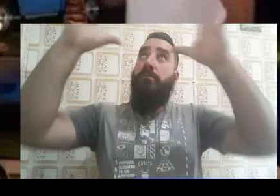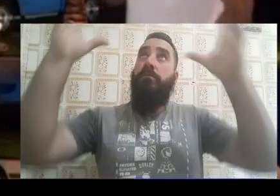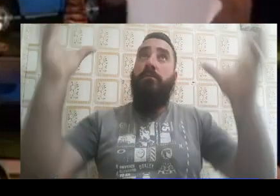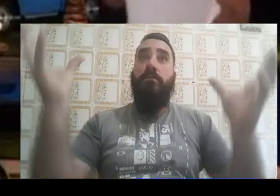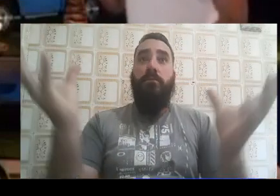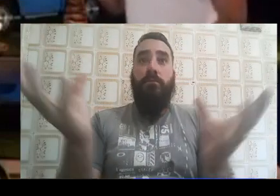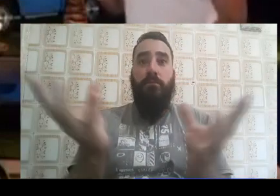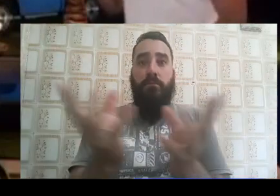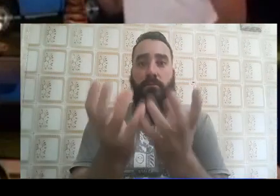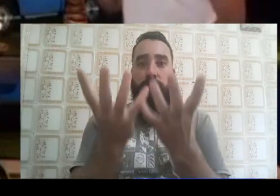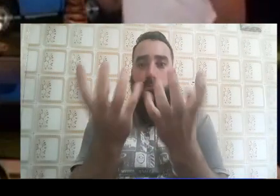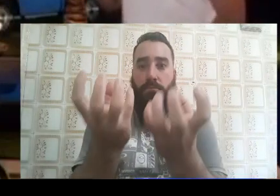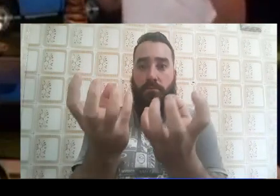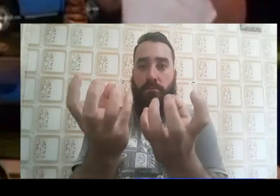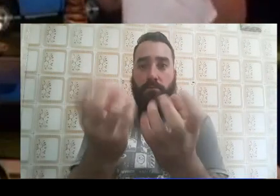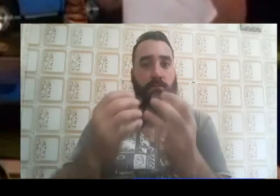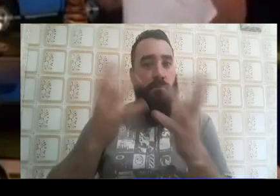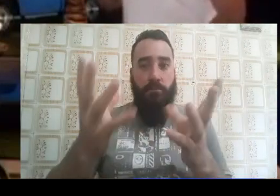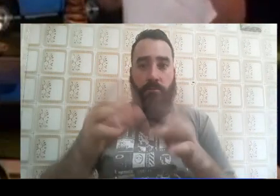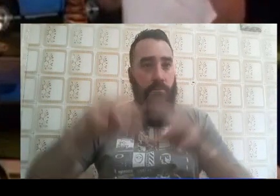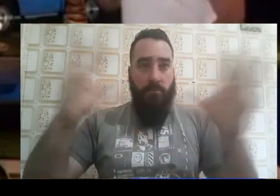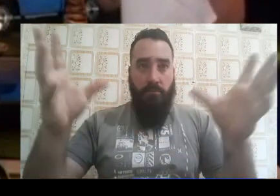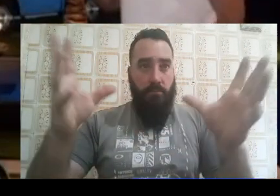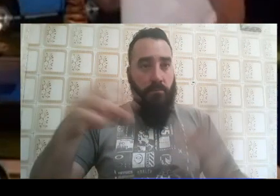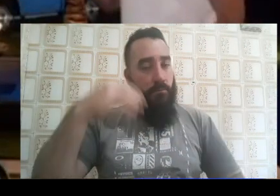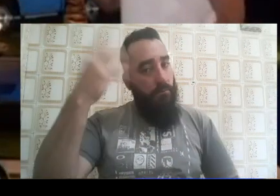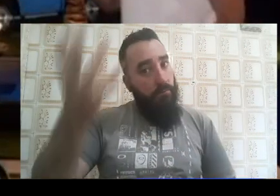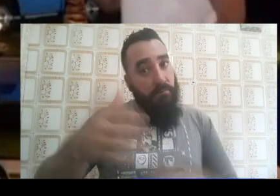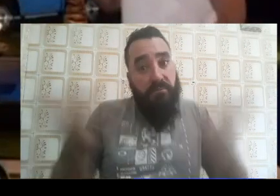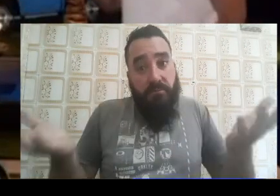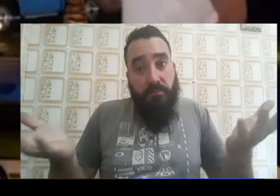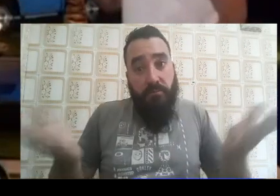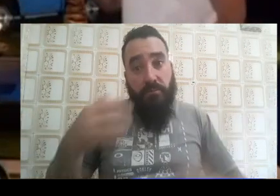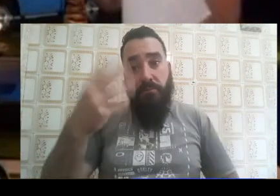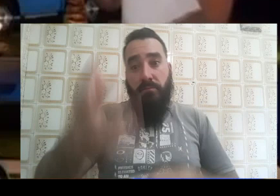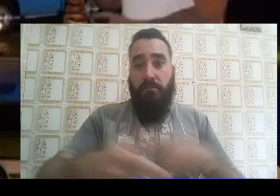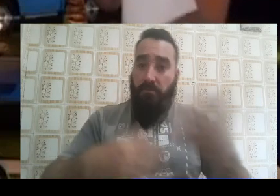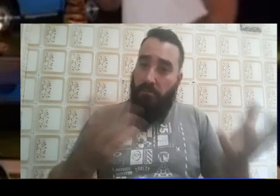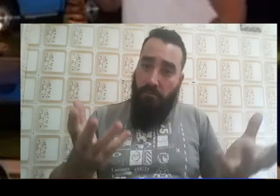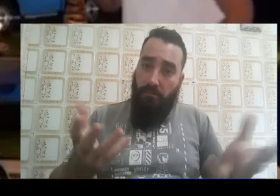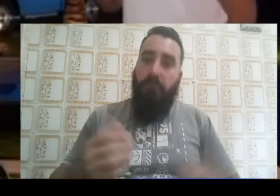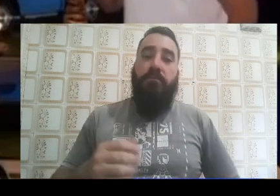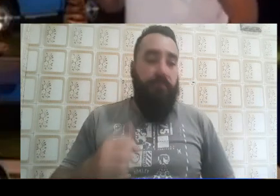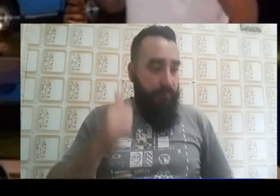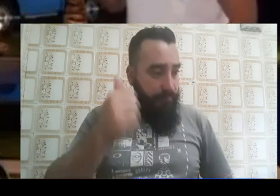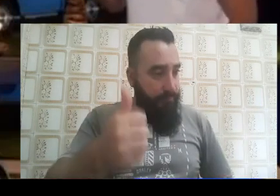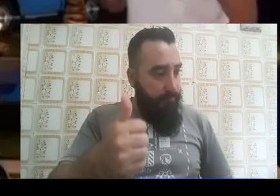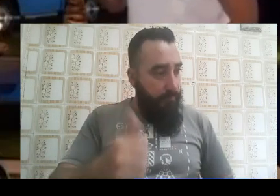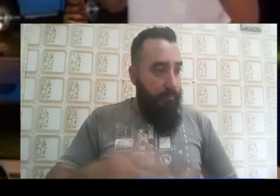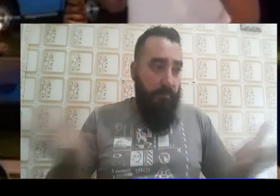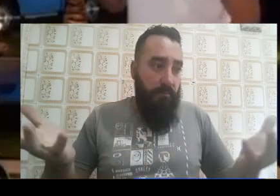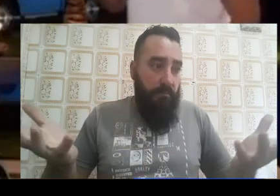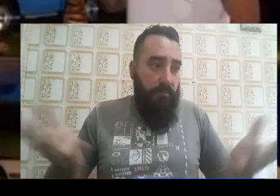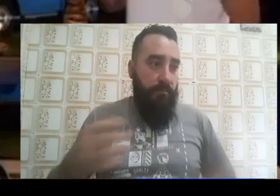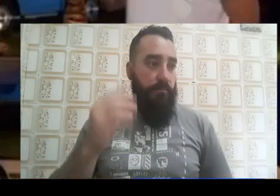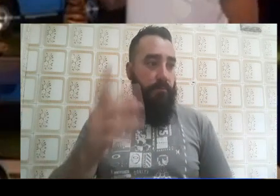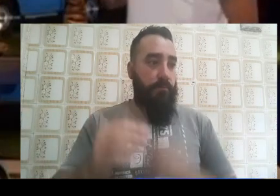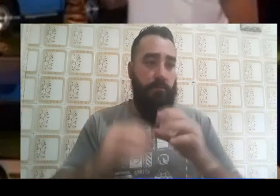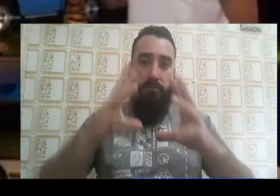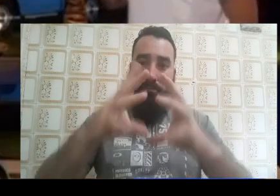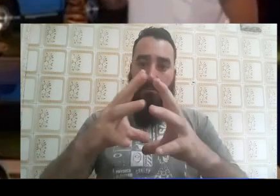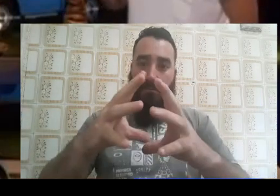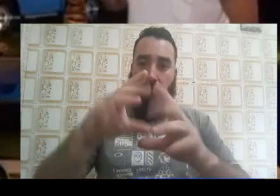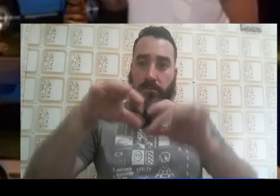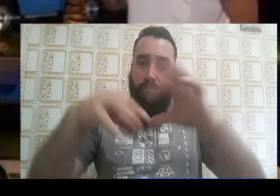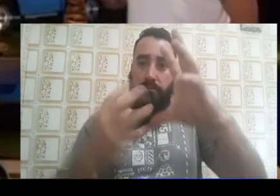coisas. E isso nós temos que respeitar. É a livre vontade da pessoa.